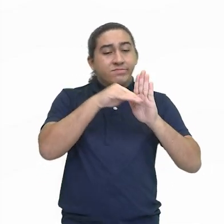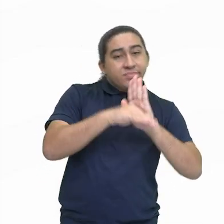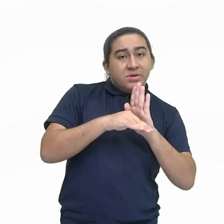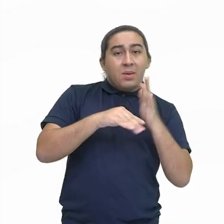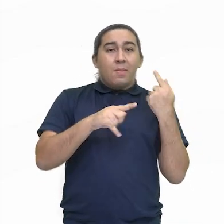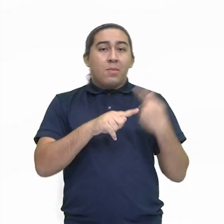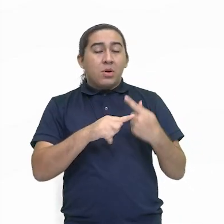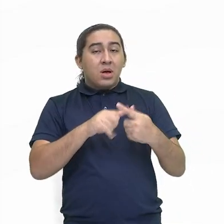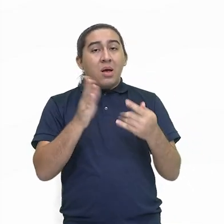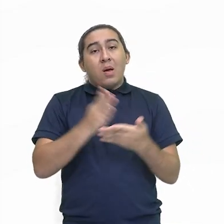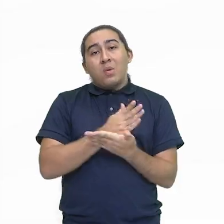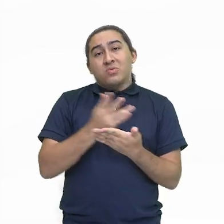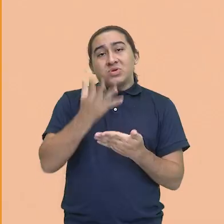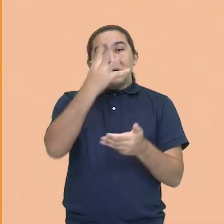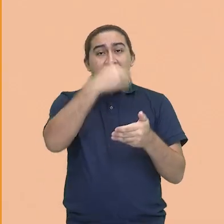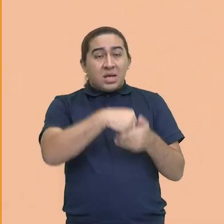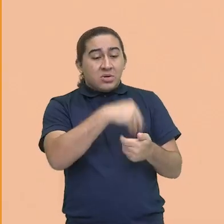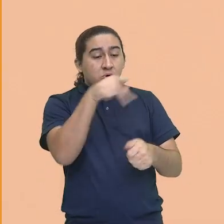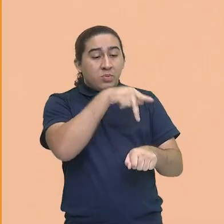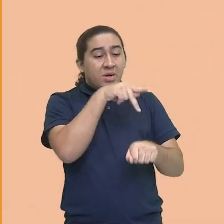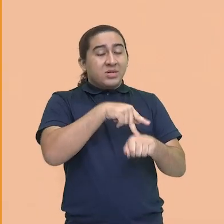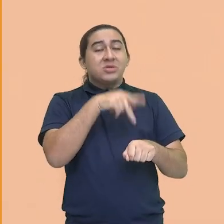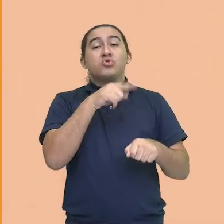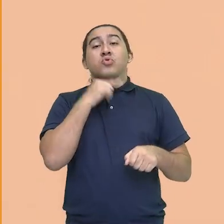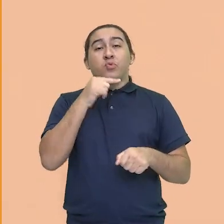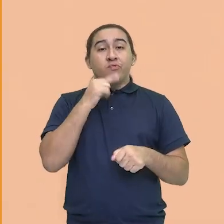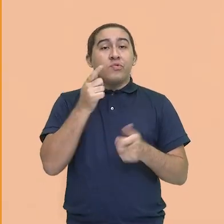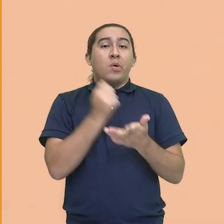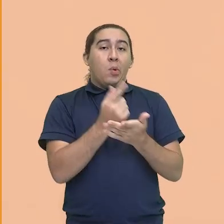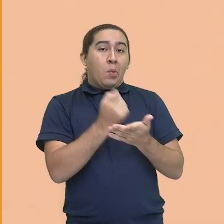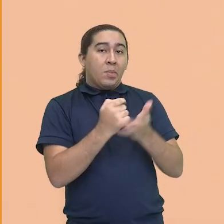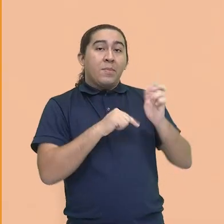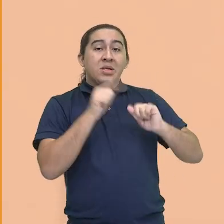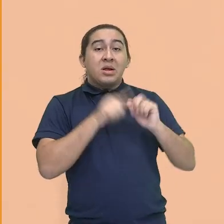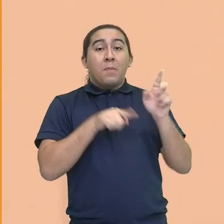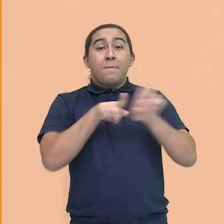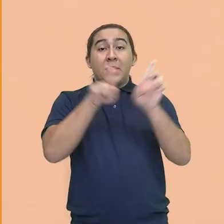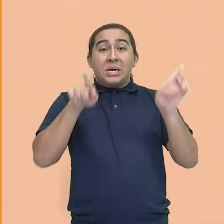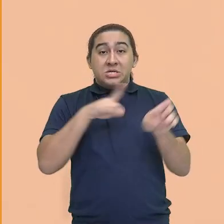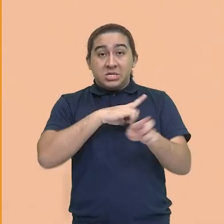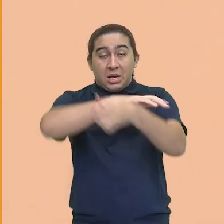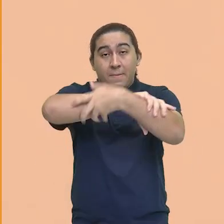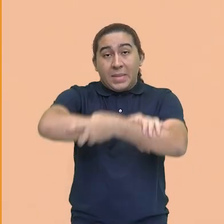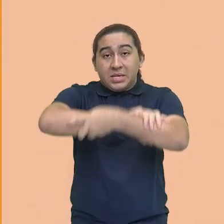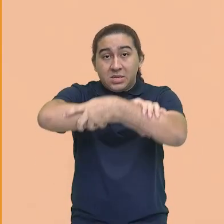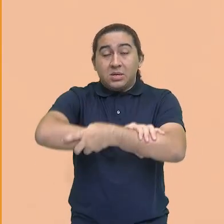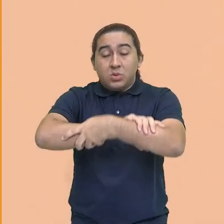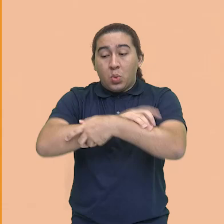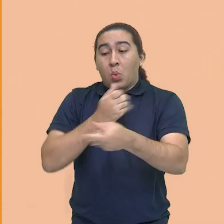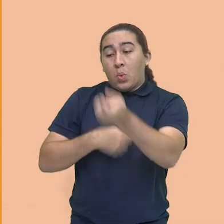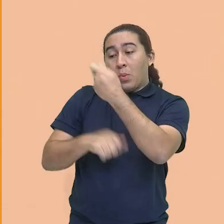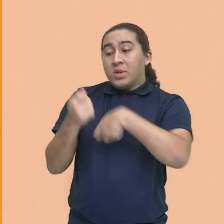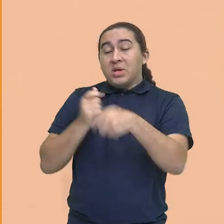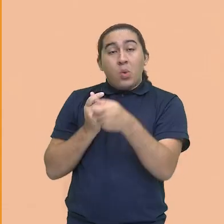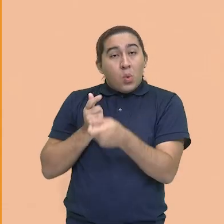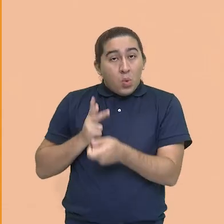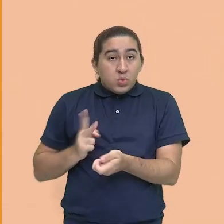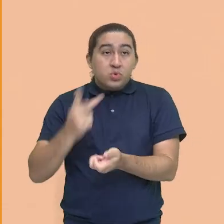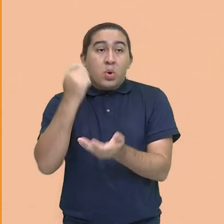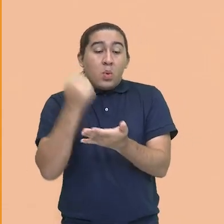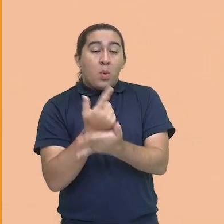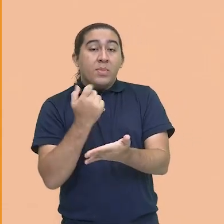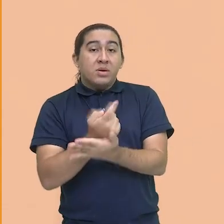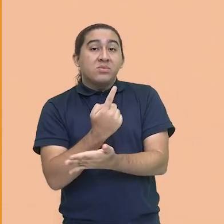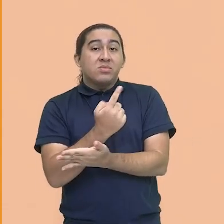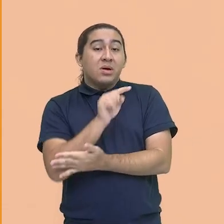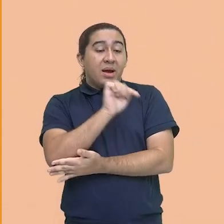consumindo internamente aquele produto, mas aquela empresa, aquele país tem parceiros comerciais que continuam comprando aquelas mercadorias.